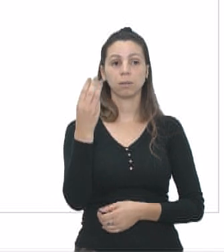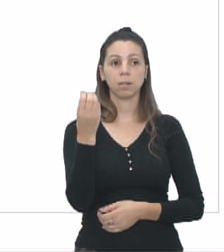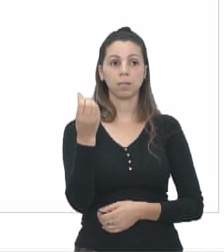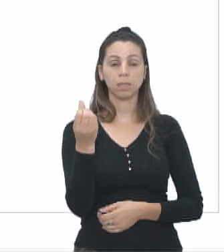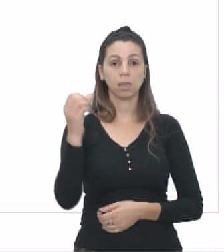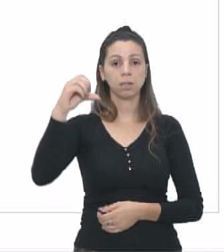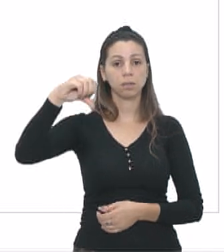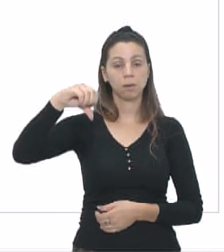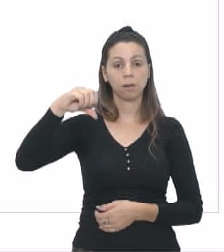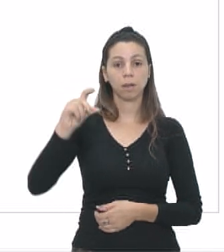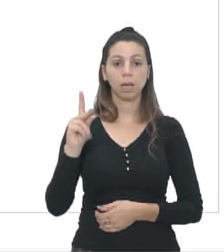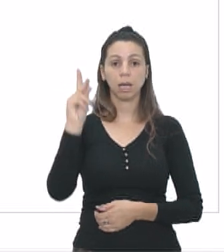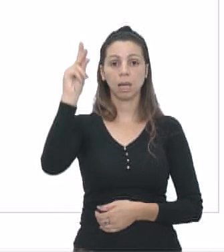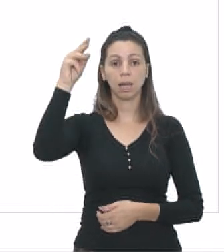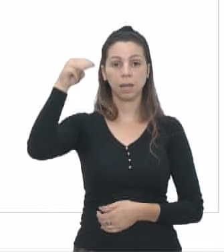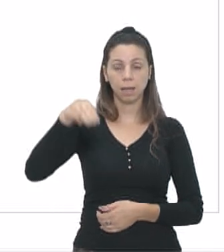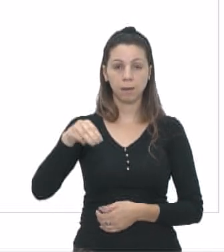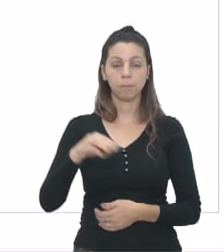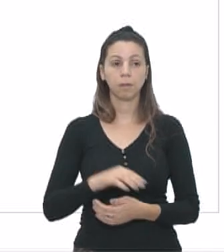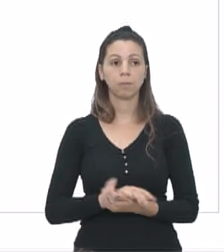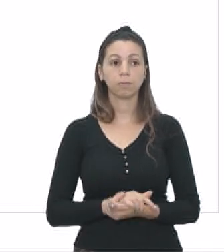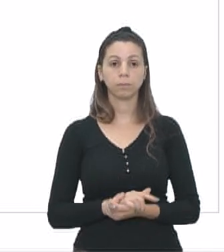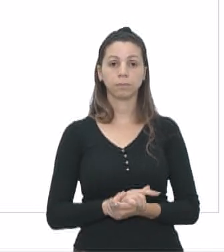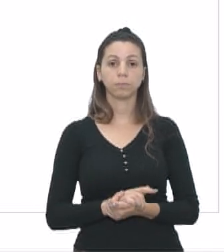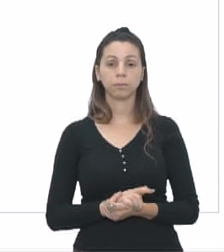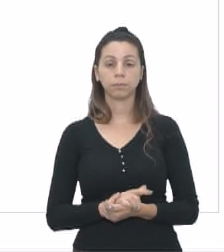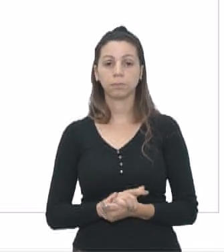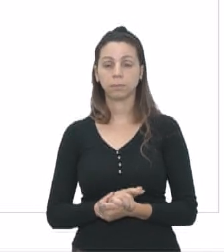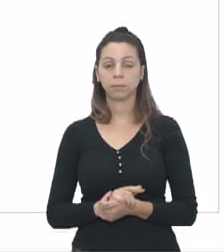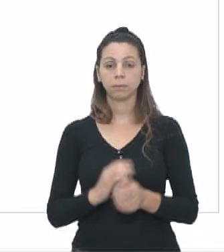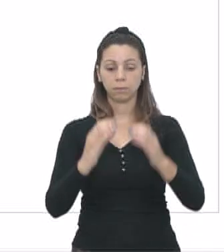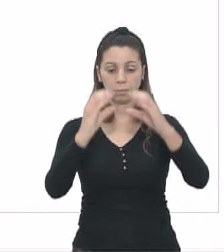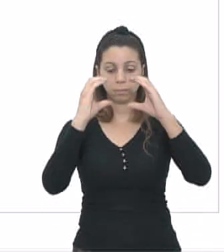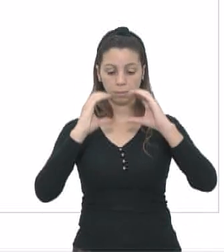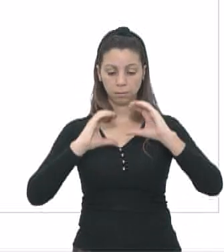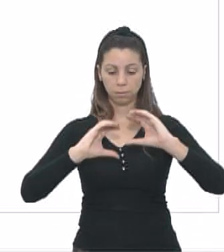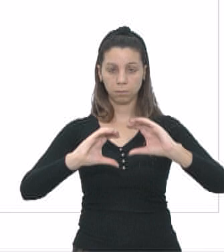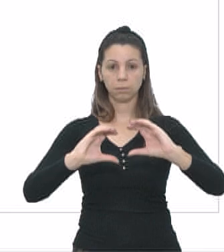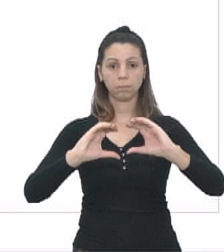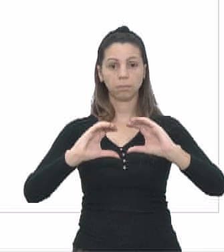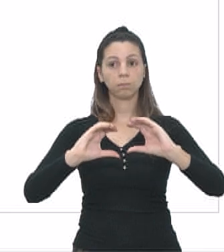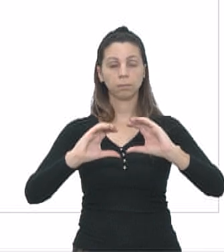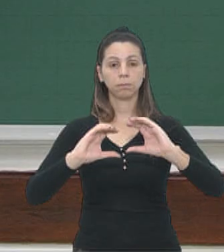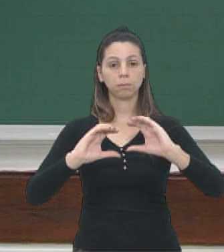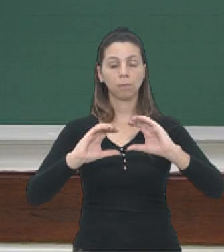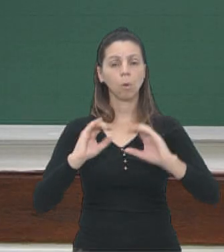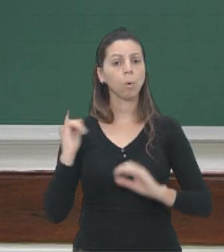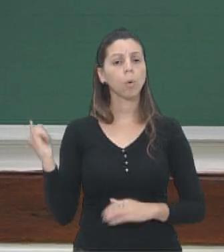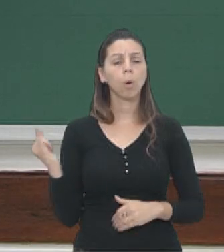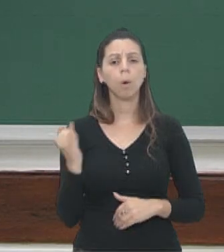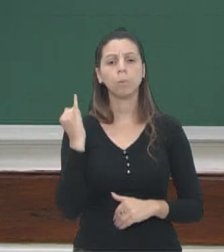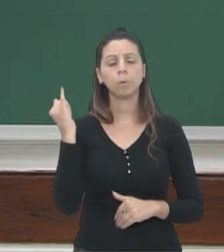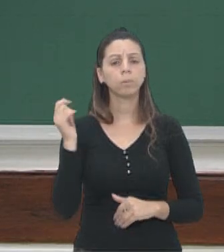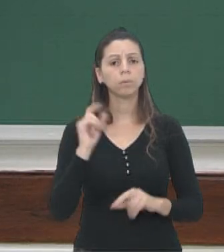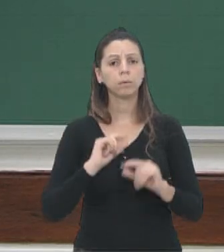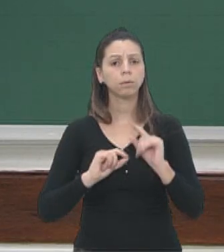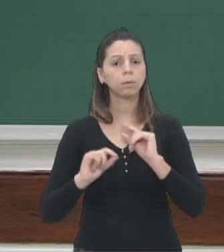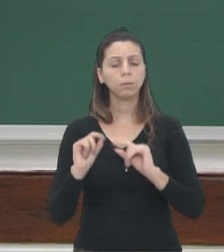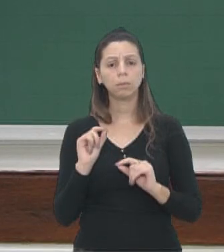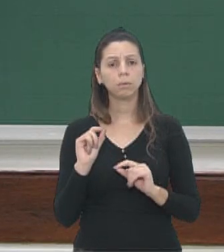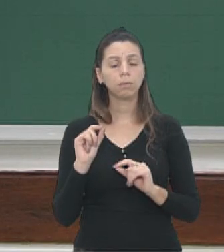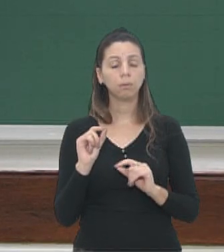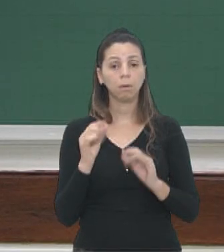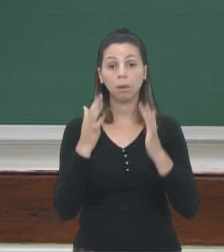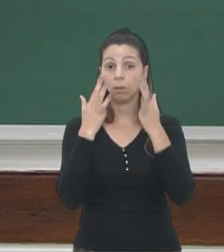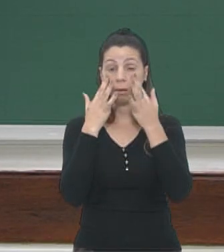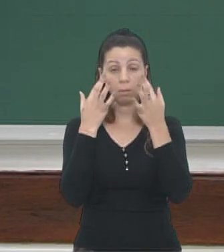9 quilômetros. E nós temos na parte superior e na parte inferior. O importante é sempre você